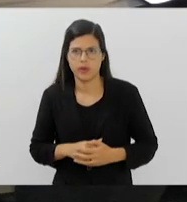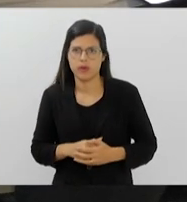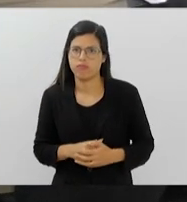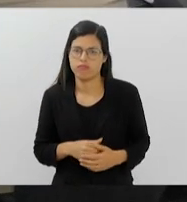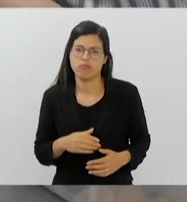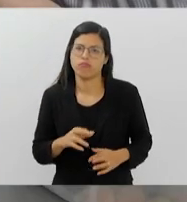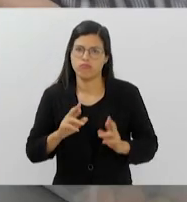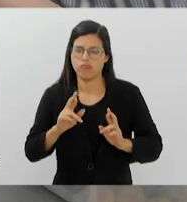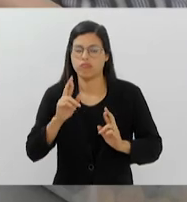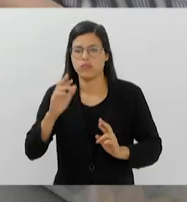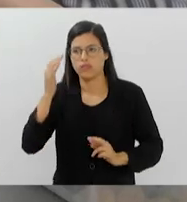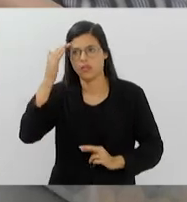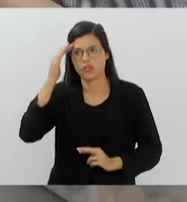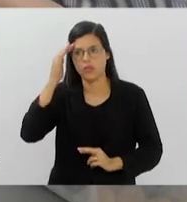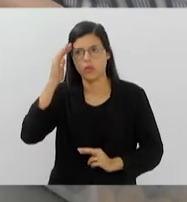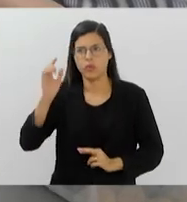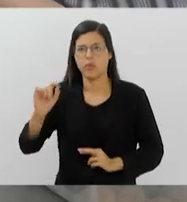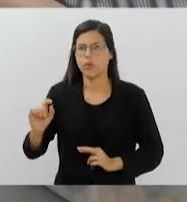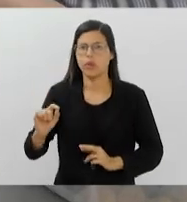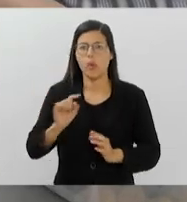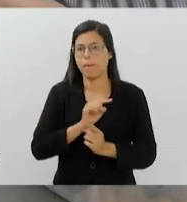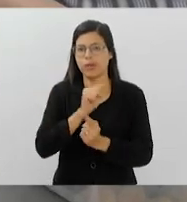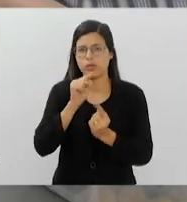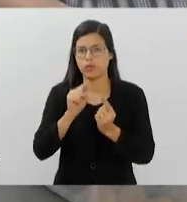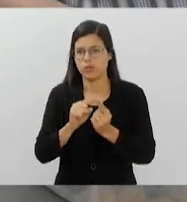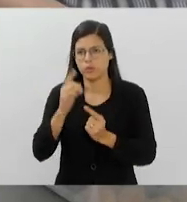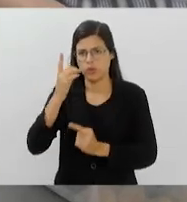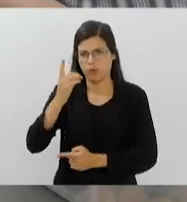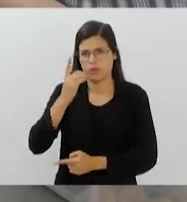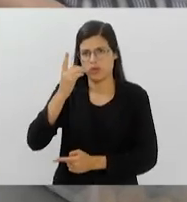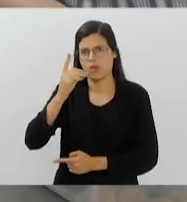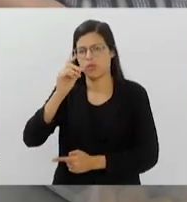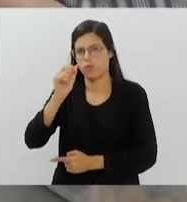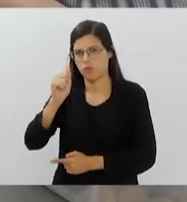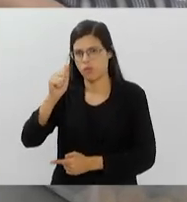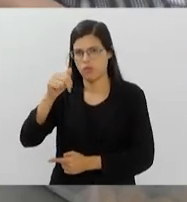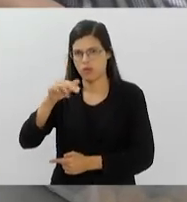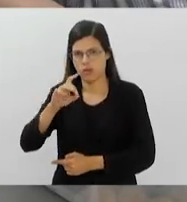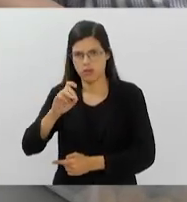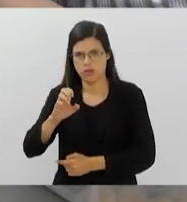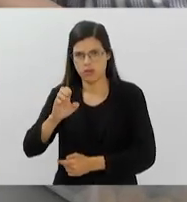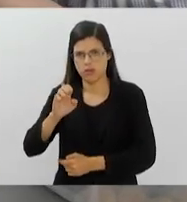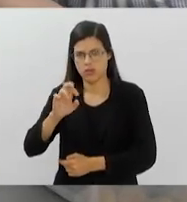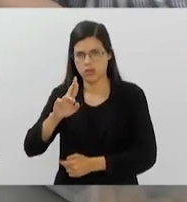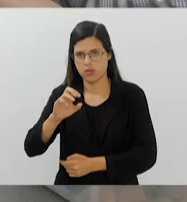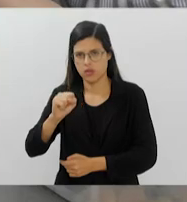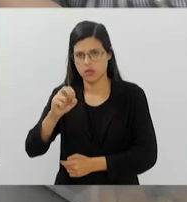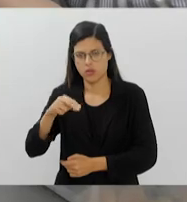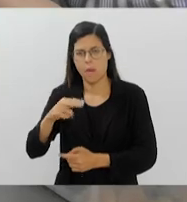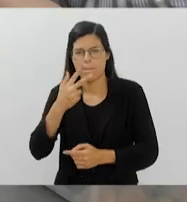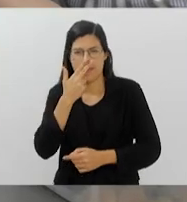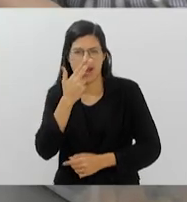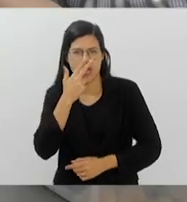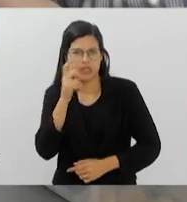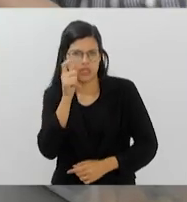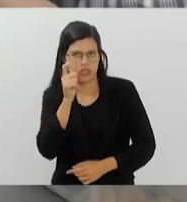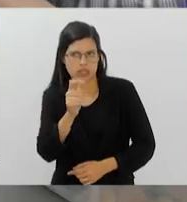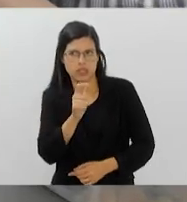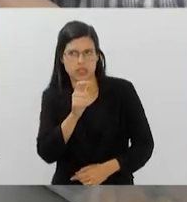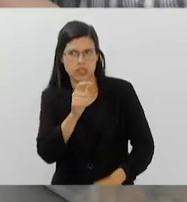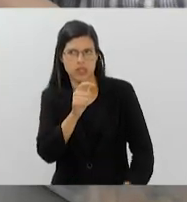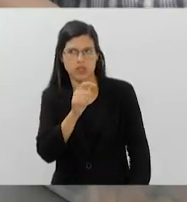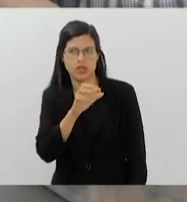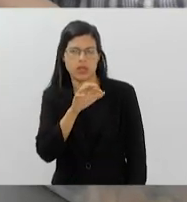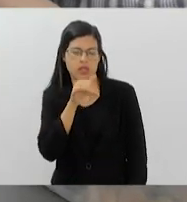imagino ter entendido o que pretende o deputado Anderson Moraes, que parece uma coisa interessante, né? O policial que